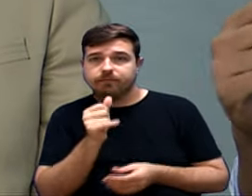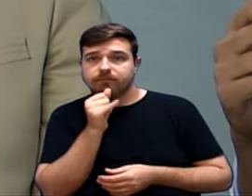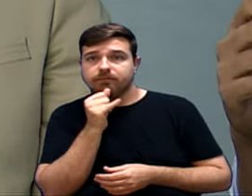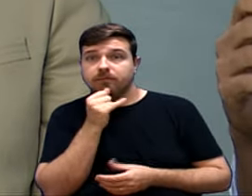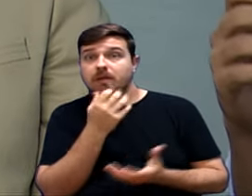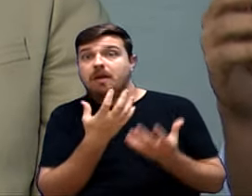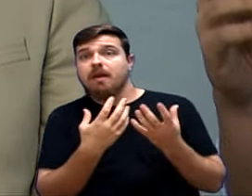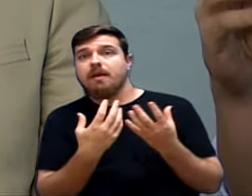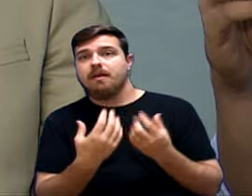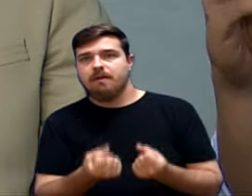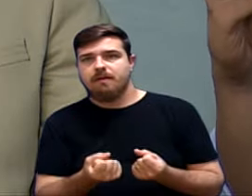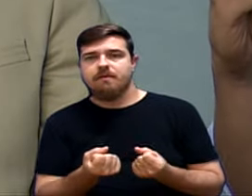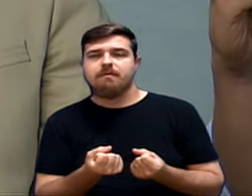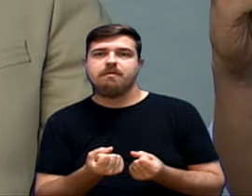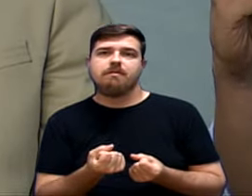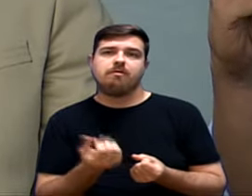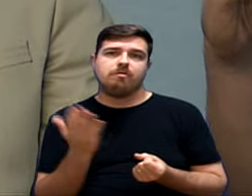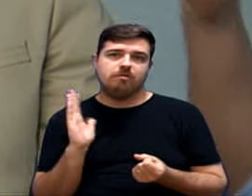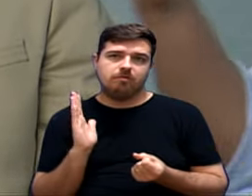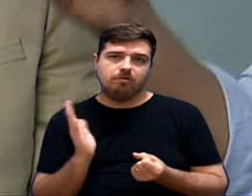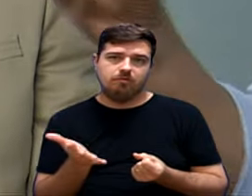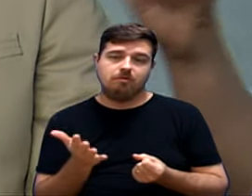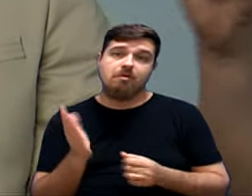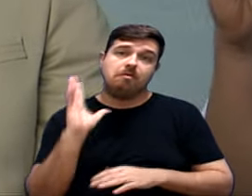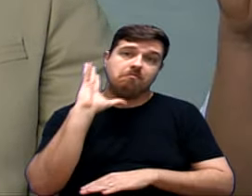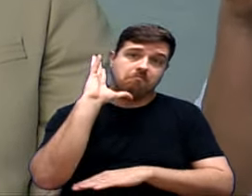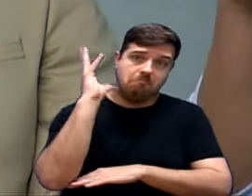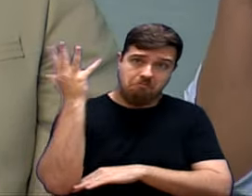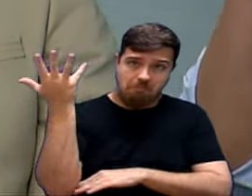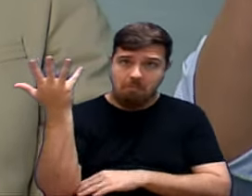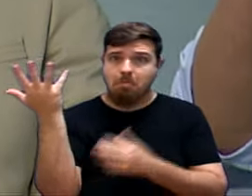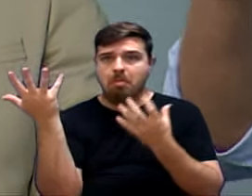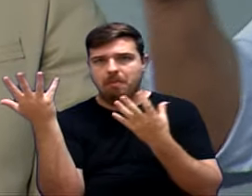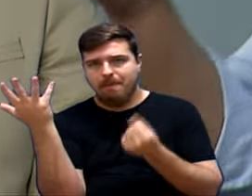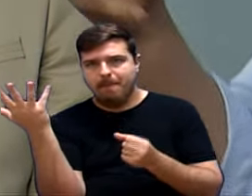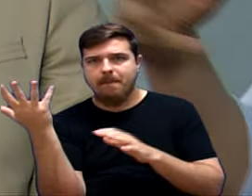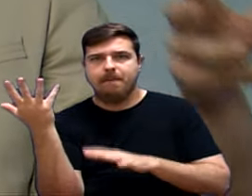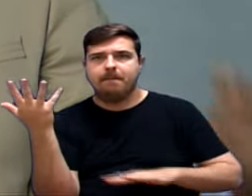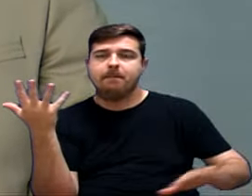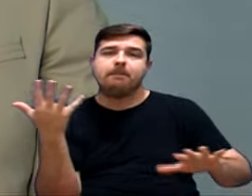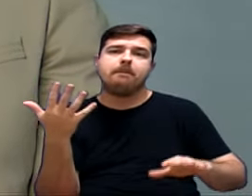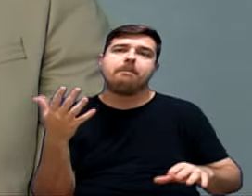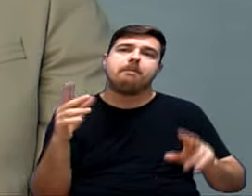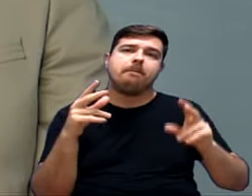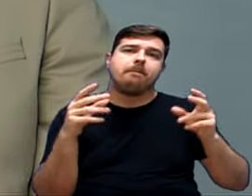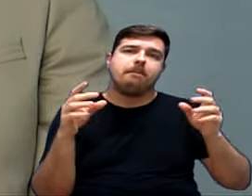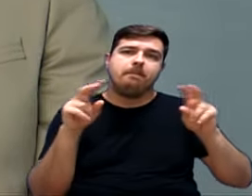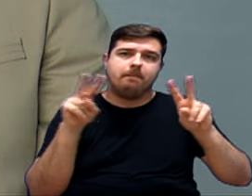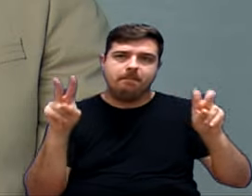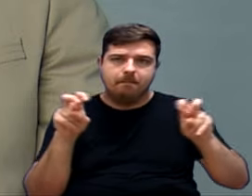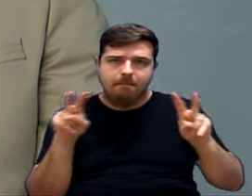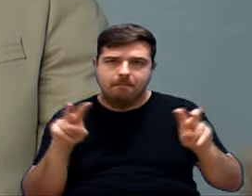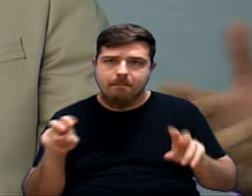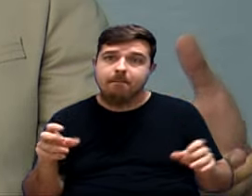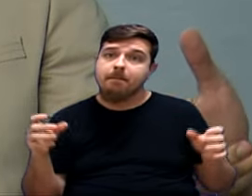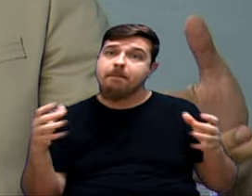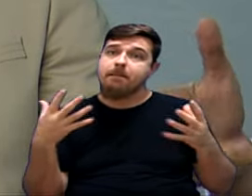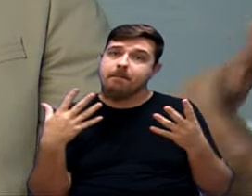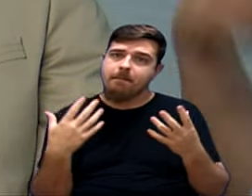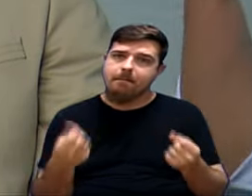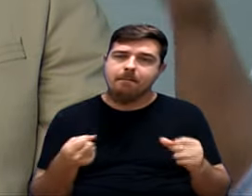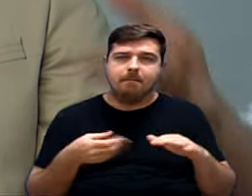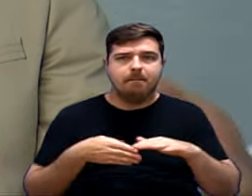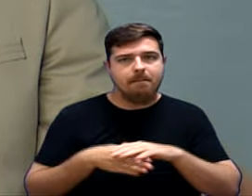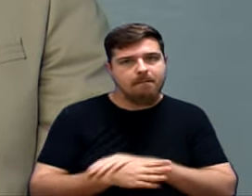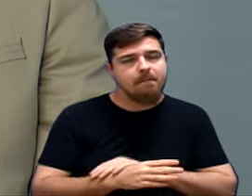aprovou a parte ah ambiental tá aprovado todas as outras áreas estão aprovadas para um